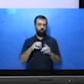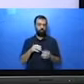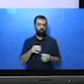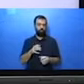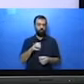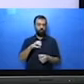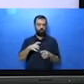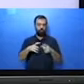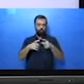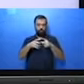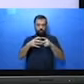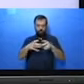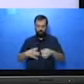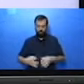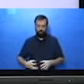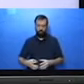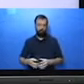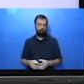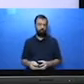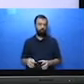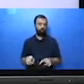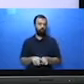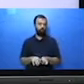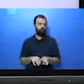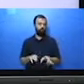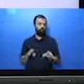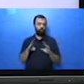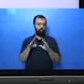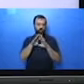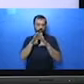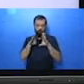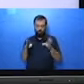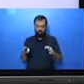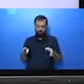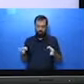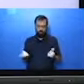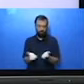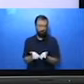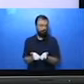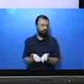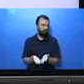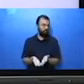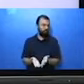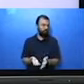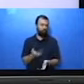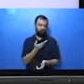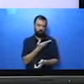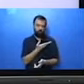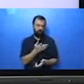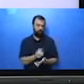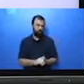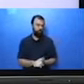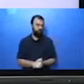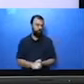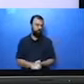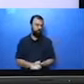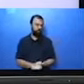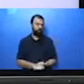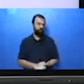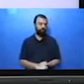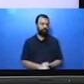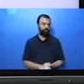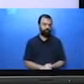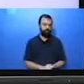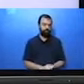o prisma e a pirâmide. Olham eles aí. A esfera, a pirâmide, o cilindro, o